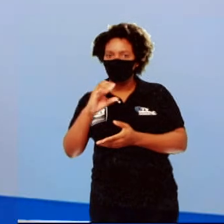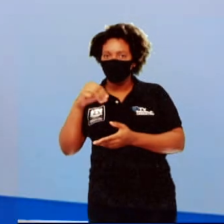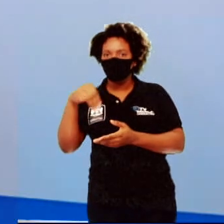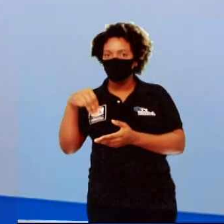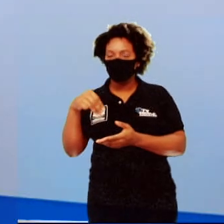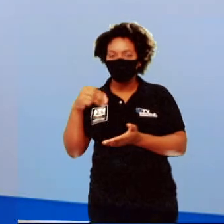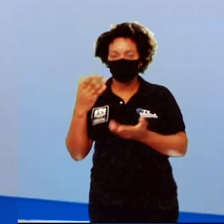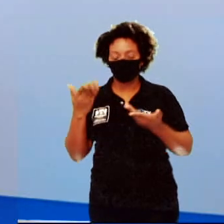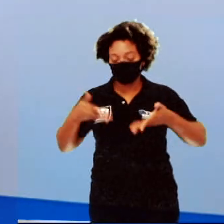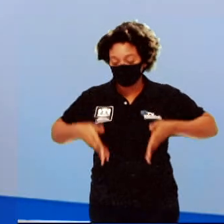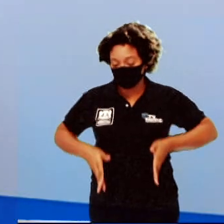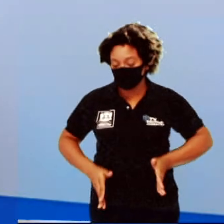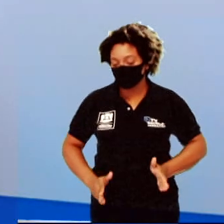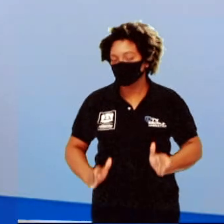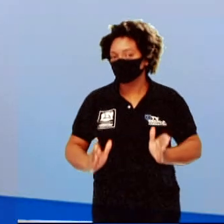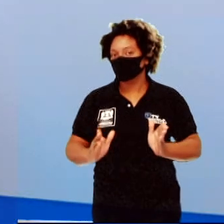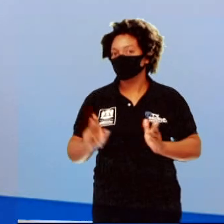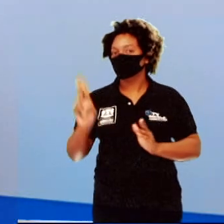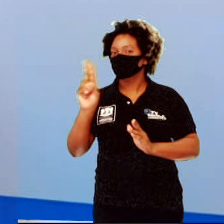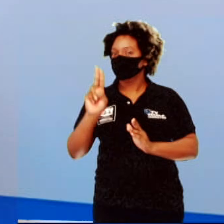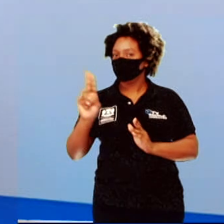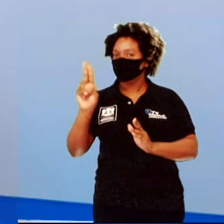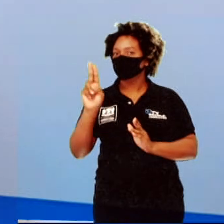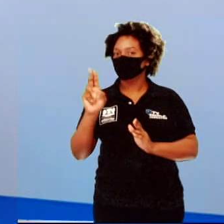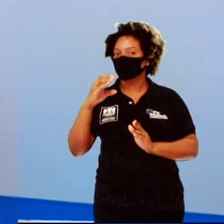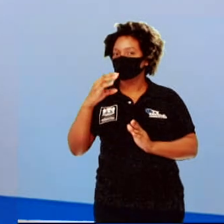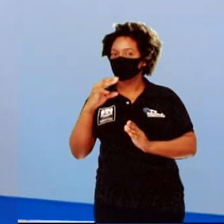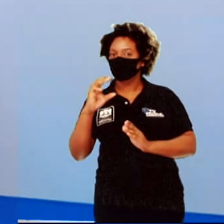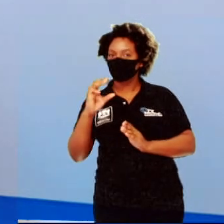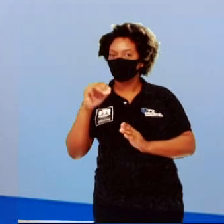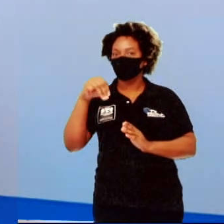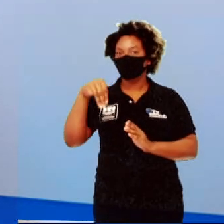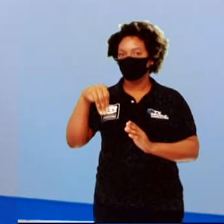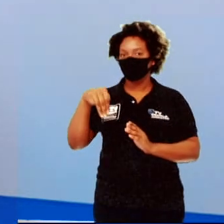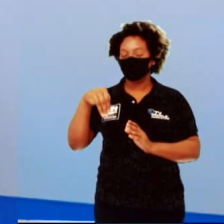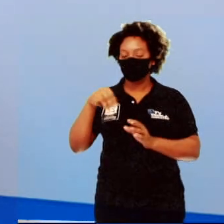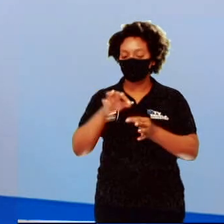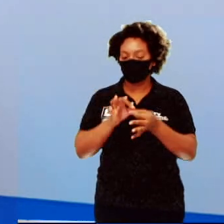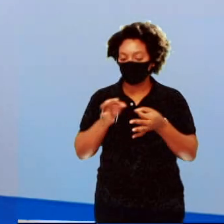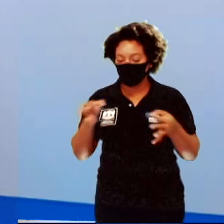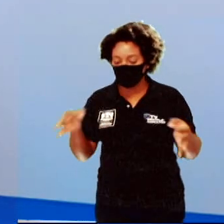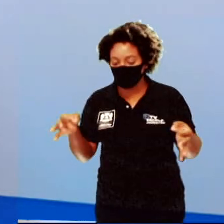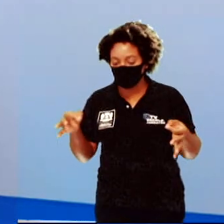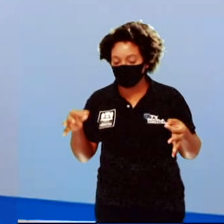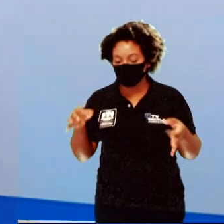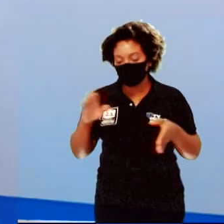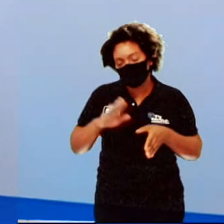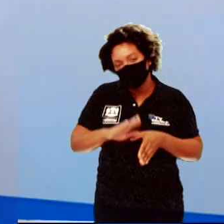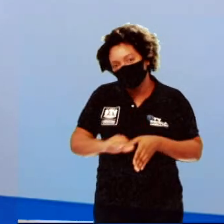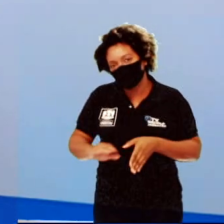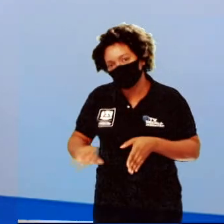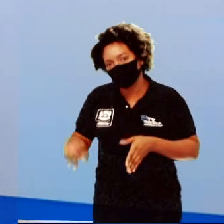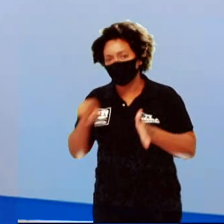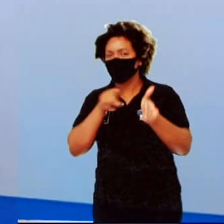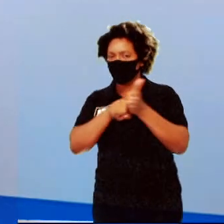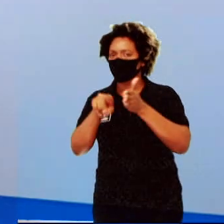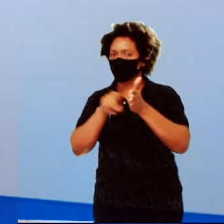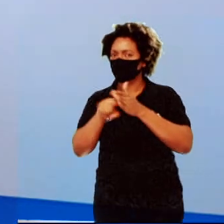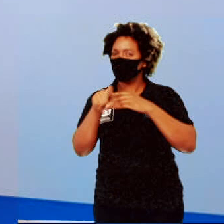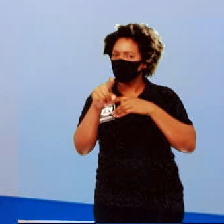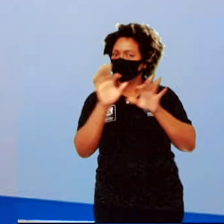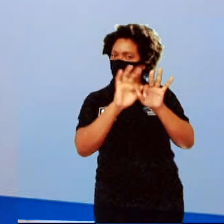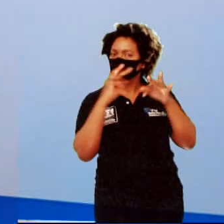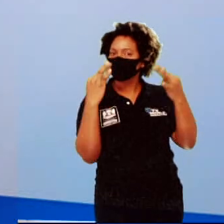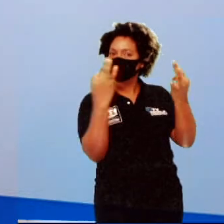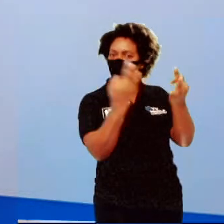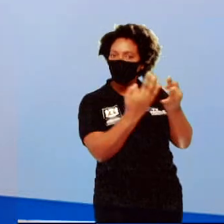nascemos, essa é a unidade de medida usada para medir o tamanho de uma criança. Pergunta aí ao pessoal da sua